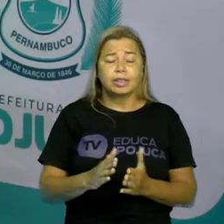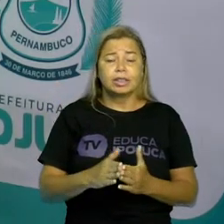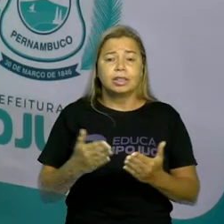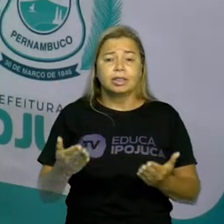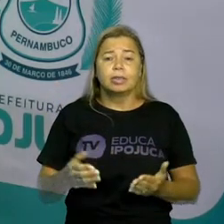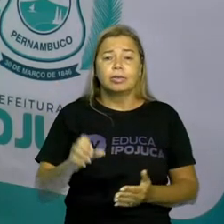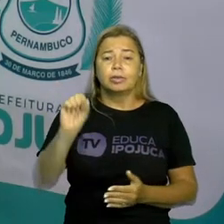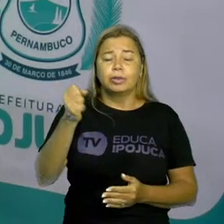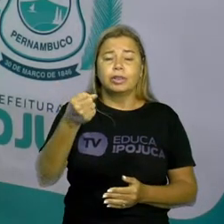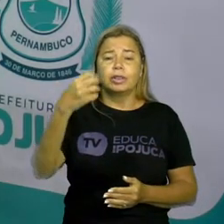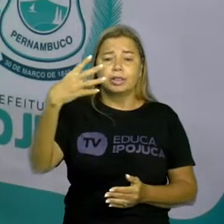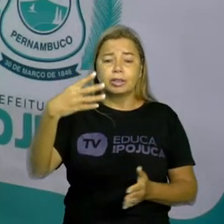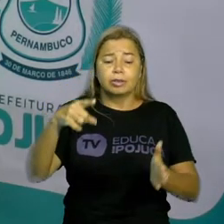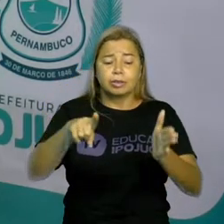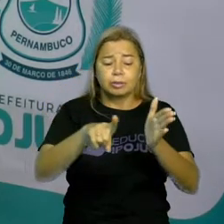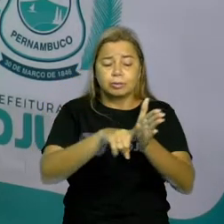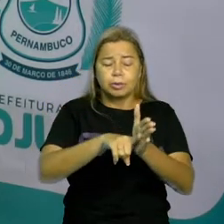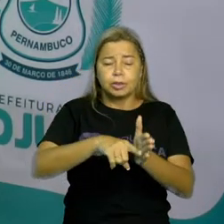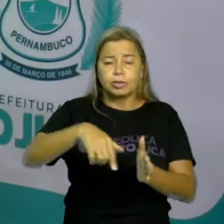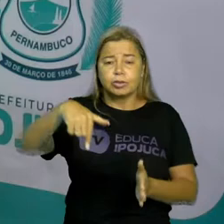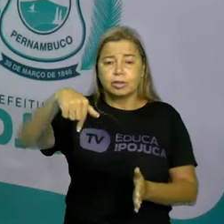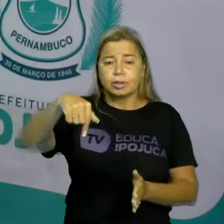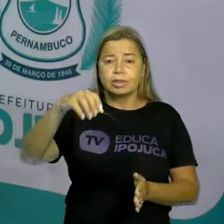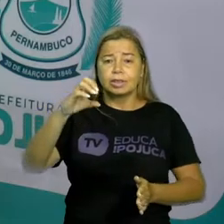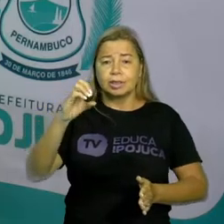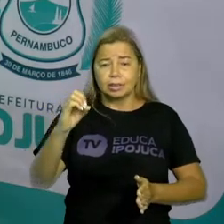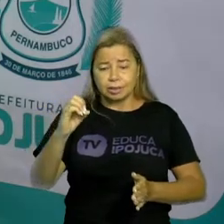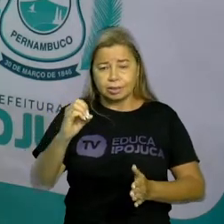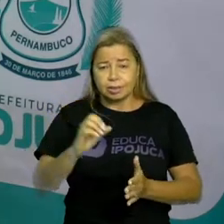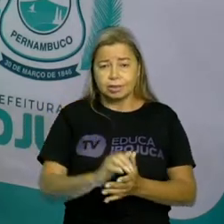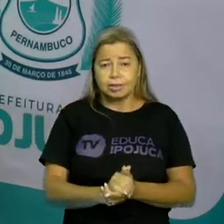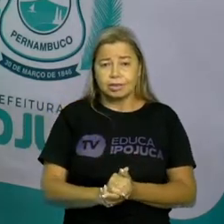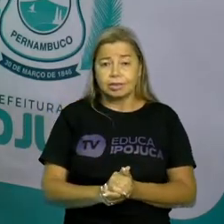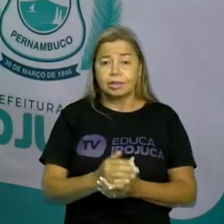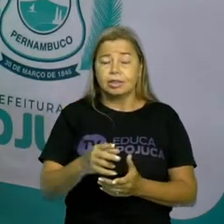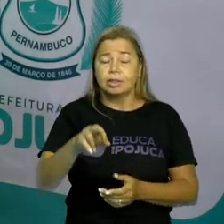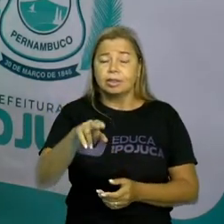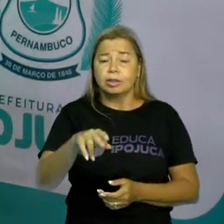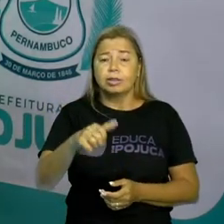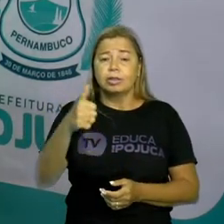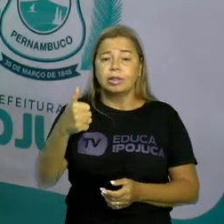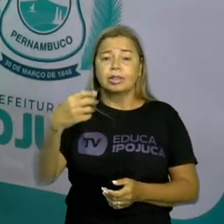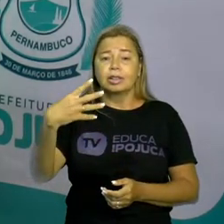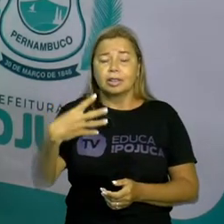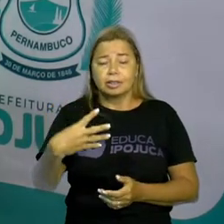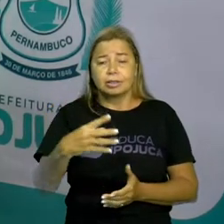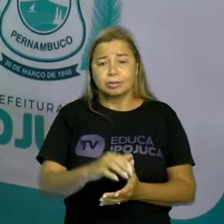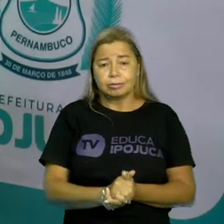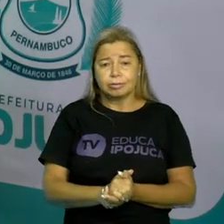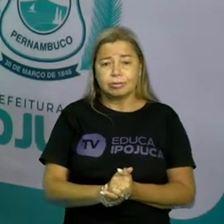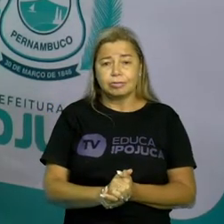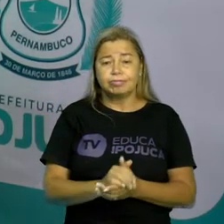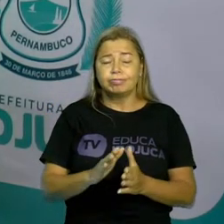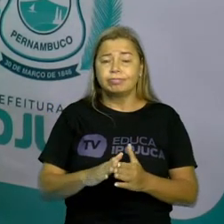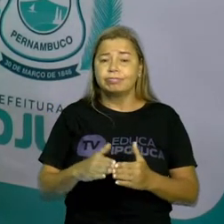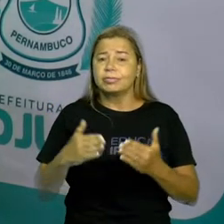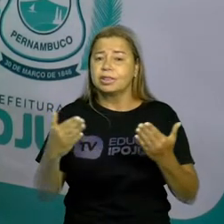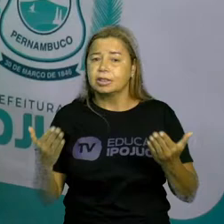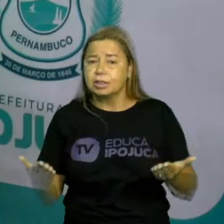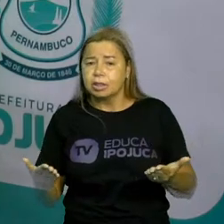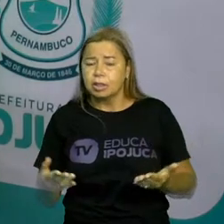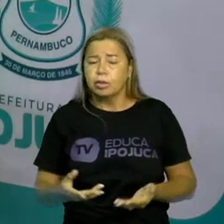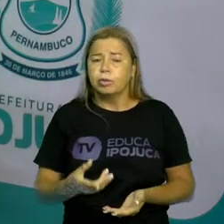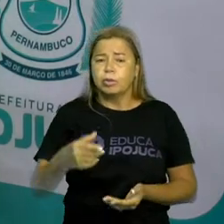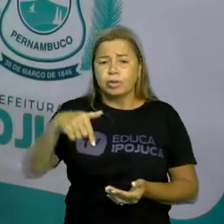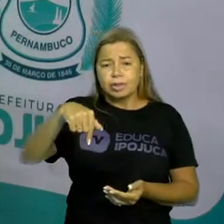84 menos os R$ 70 que ele tem, então vai sobrar R$ 14,00. O dinheiro que ele tinha vai dar